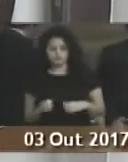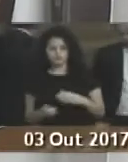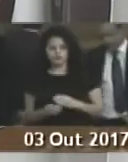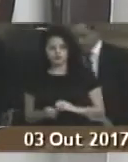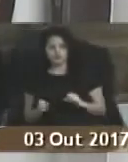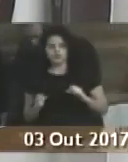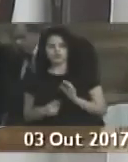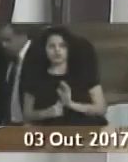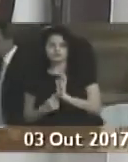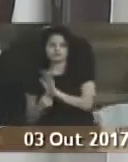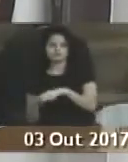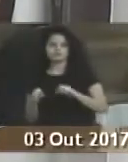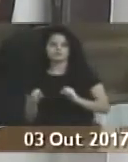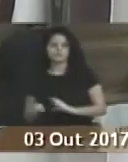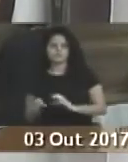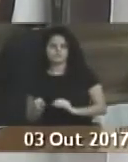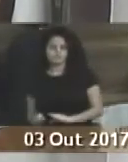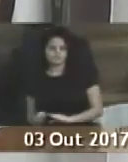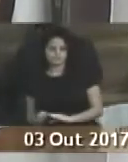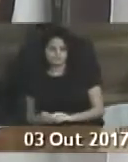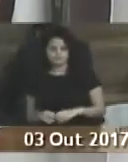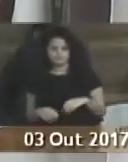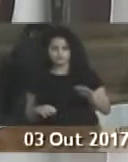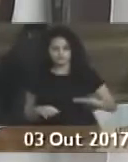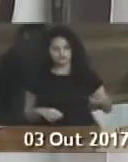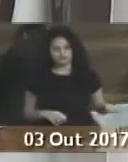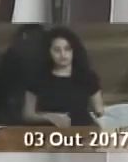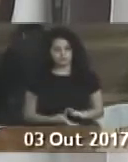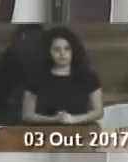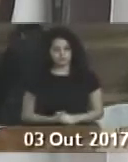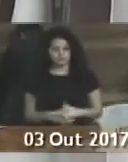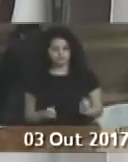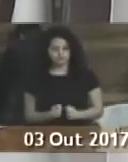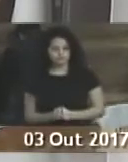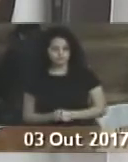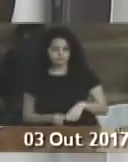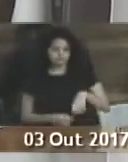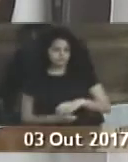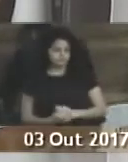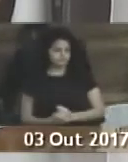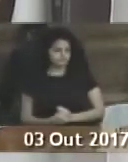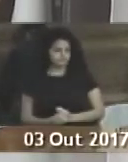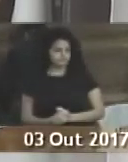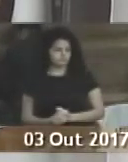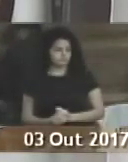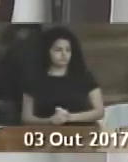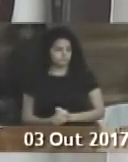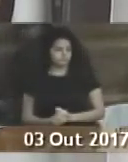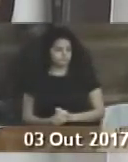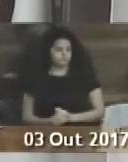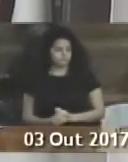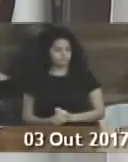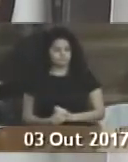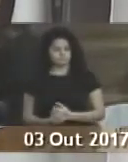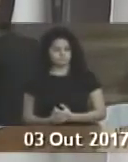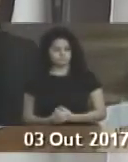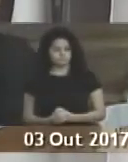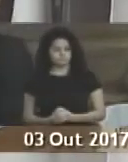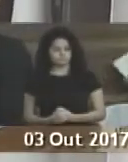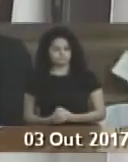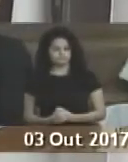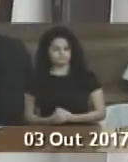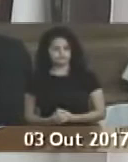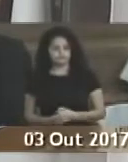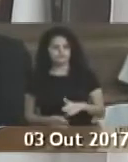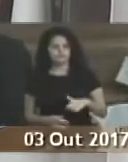de Canoagem da COAR, em parceria com a Prefeitura de Angra, sendo um grande incentivador e referência para os nossos meninos.